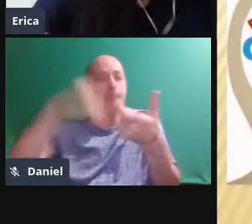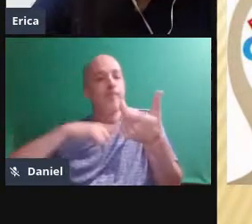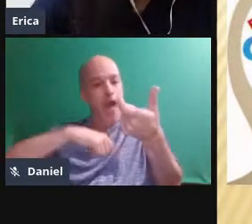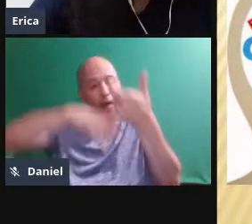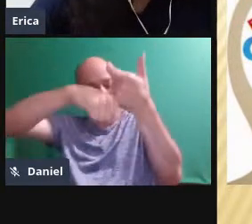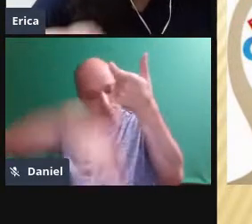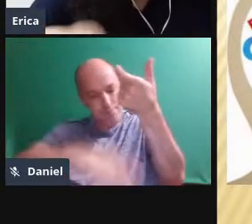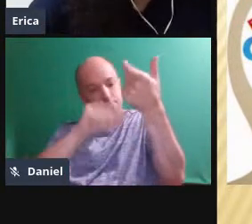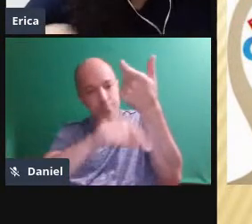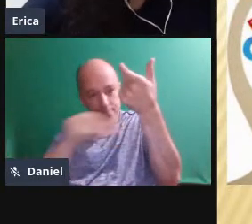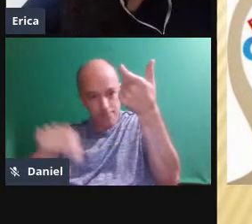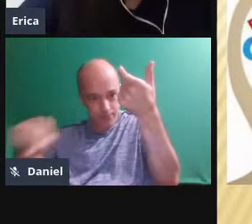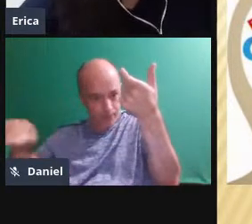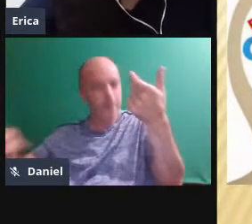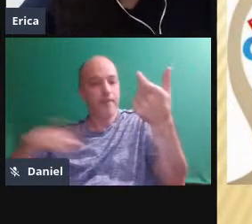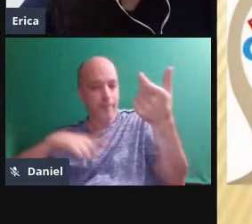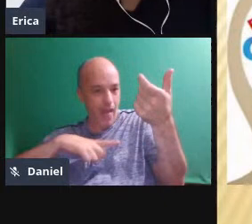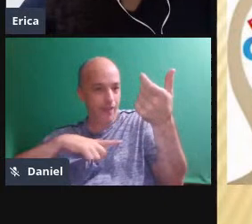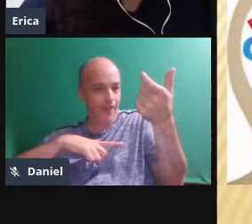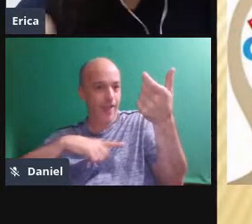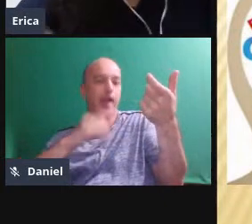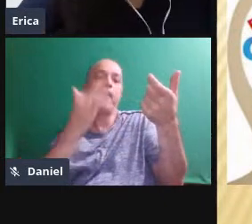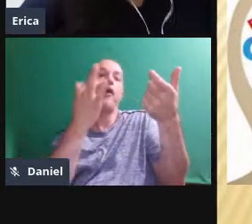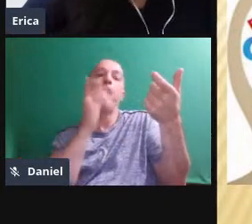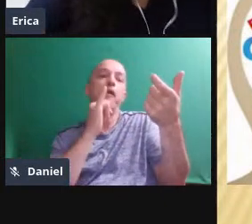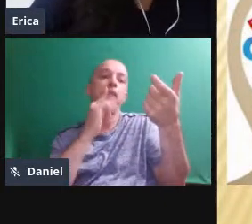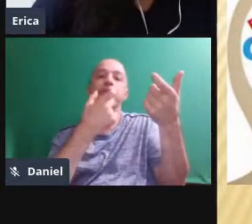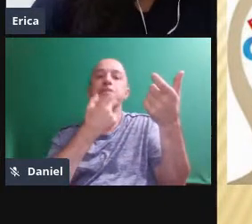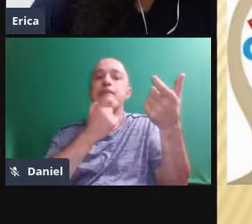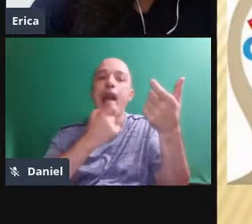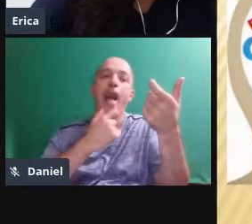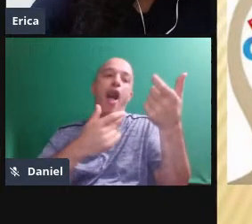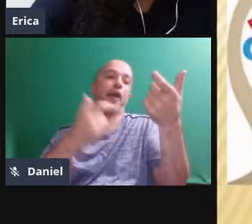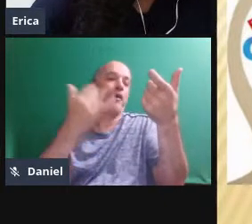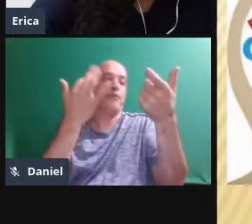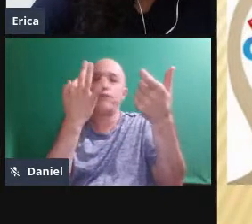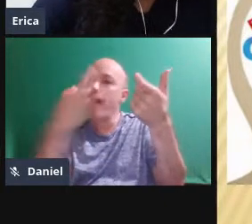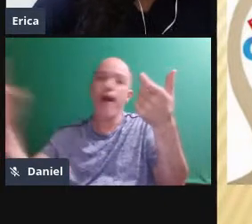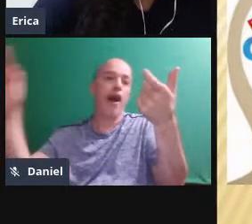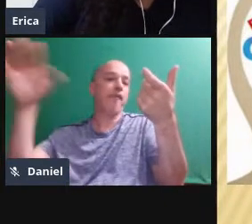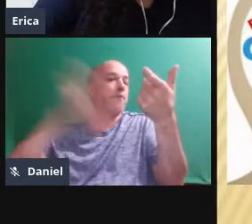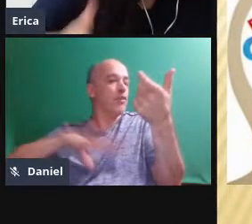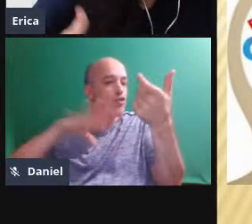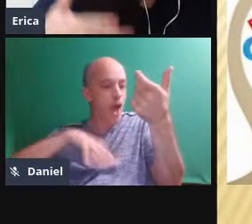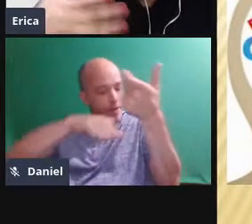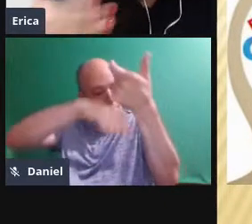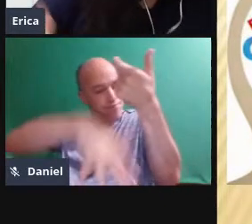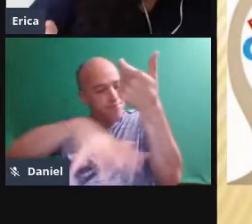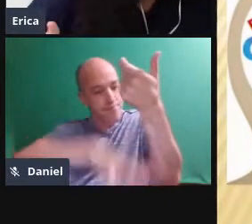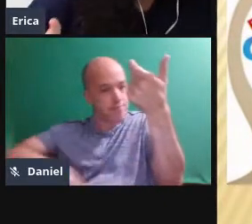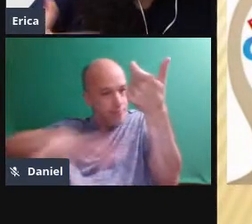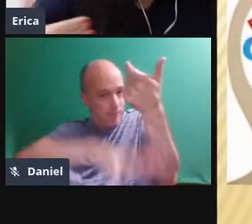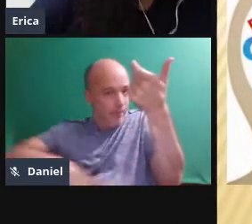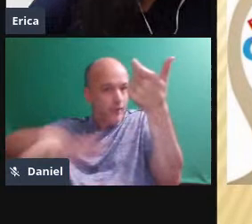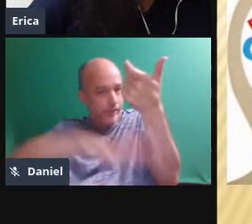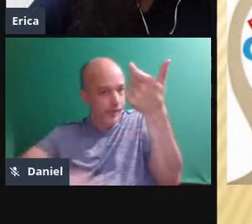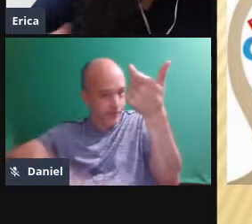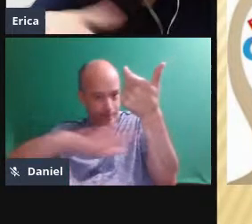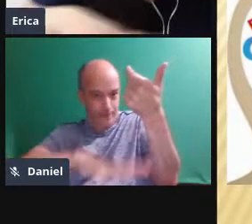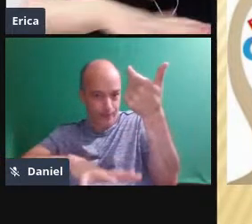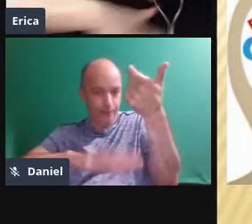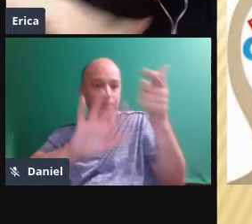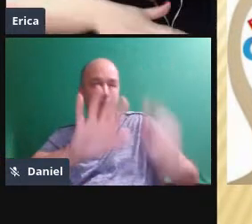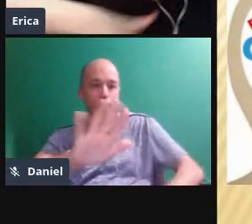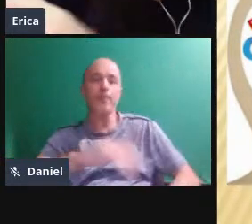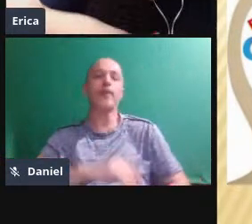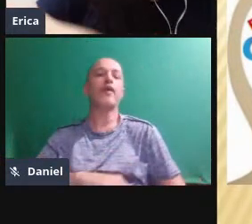ela faz parte, ela é um tipo de linguagem, faz parte do grupo da linguagem. Por exemplo, o inglês, o francês, o